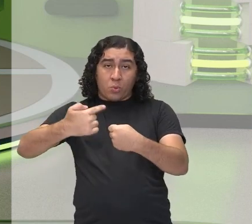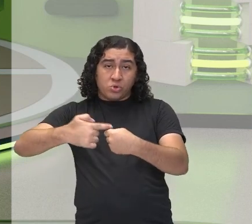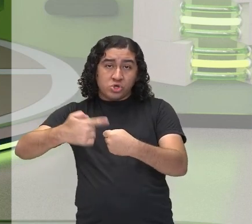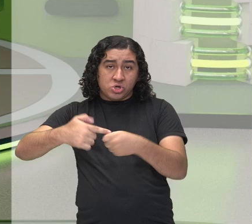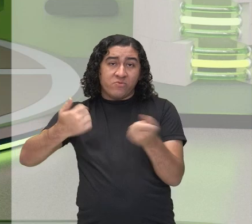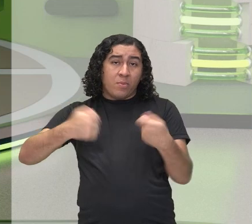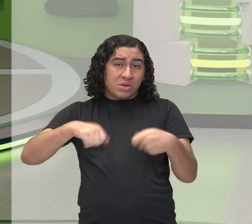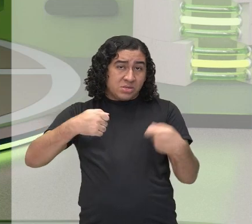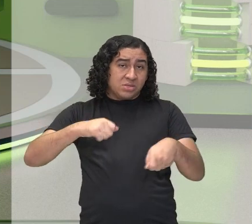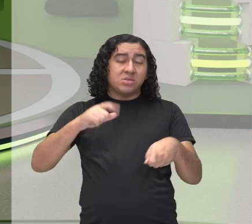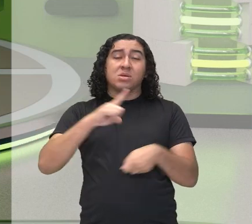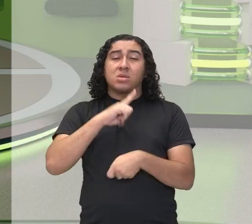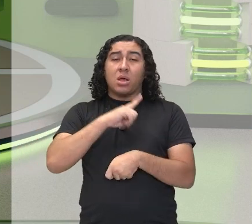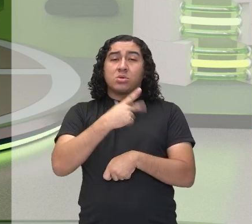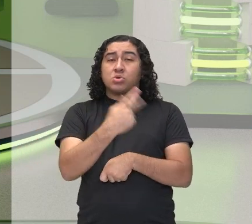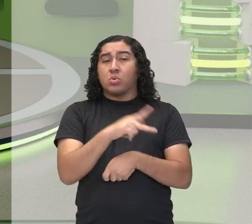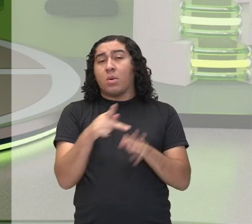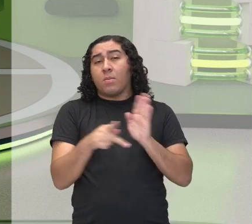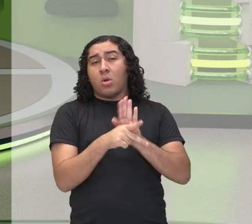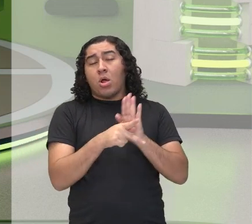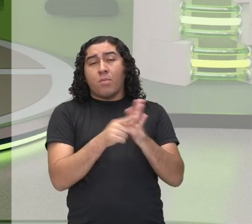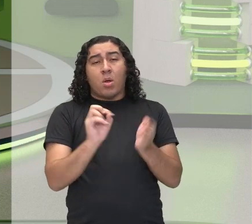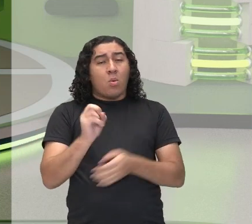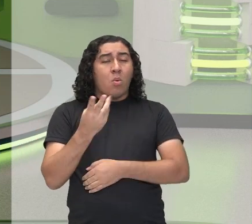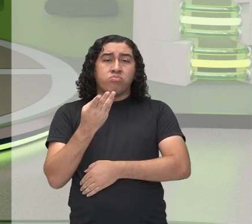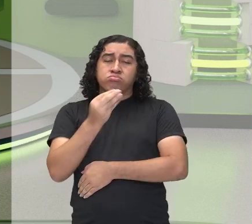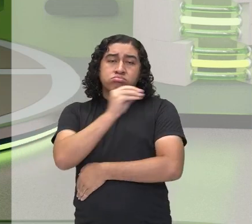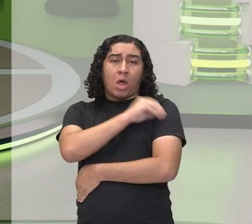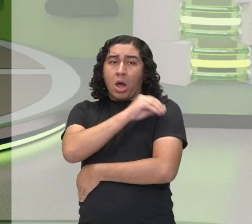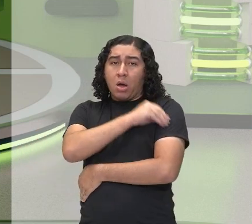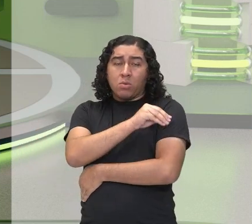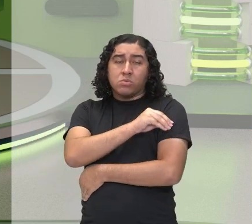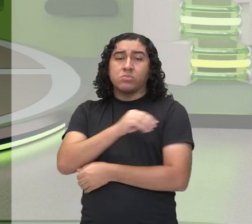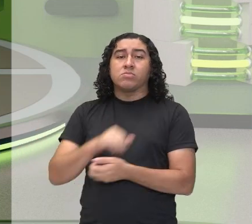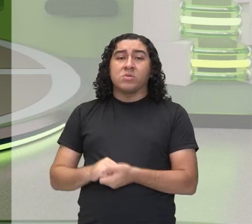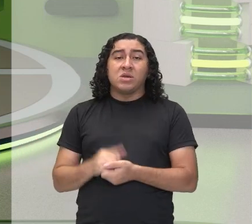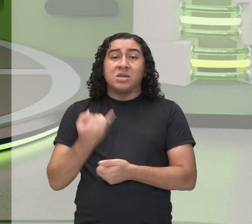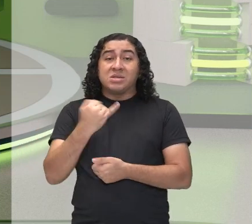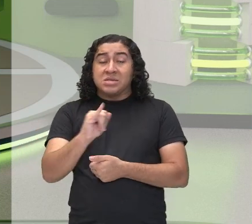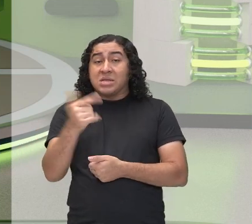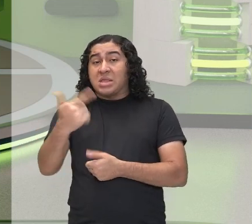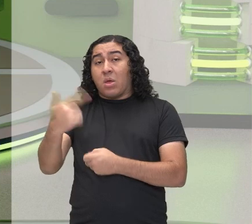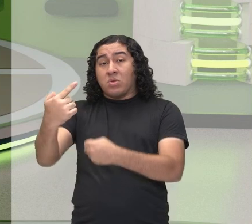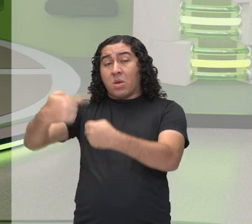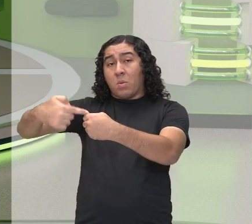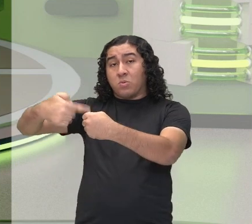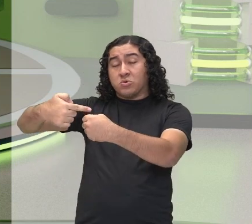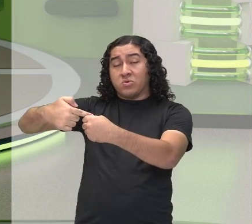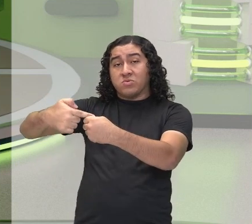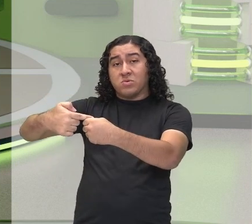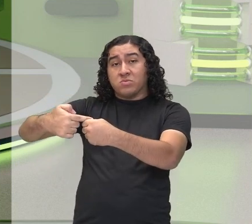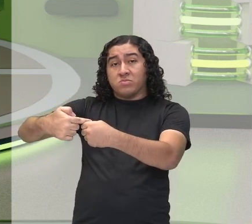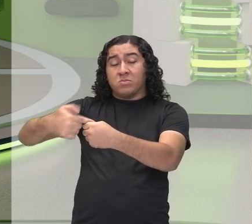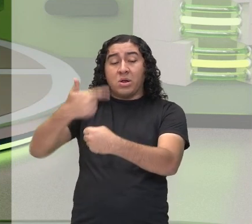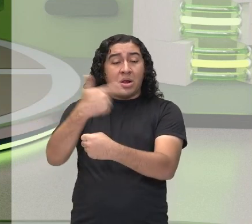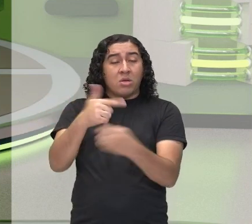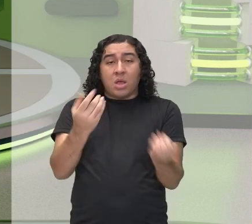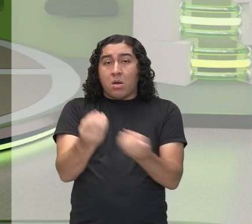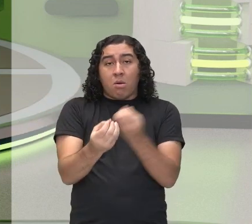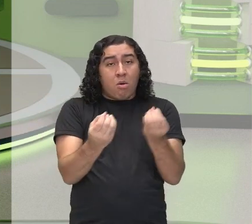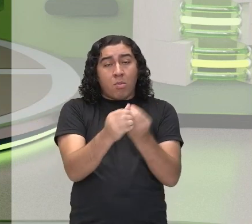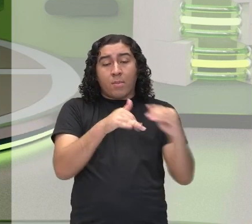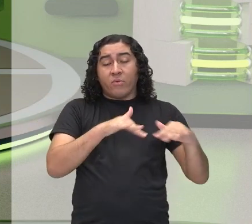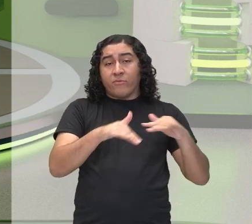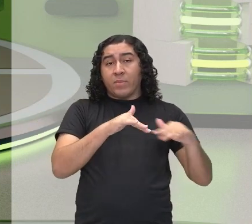de diesel ou precisa de álcool. Sem o combustível ele não vai funcionar. Tá? Então a gente percebe que o combustível